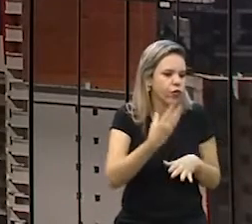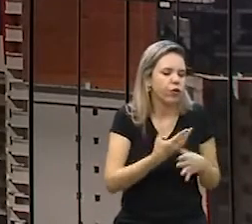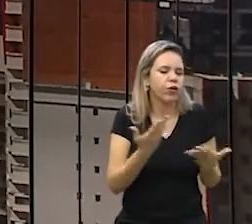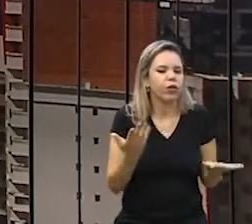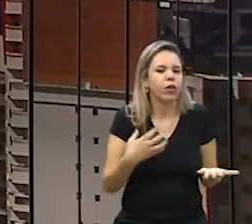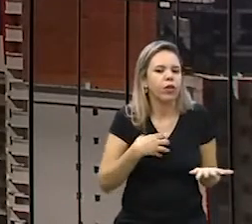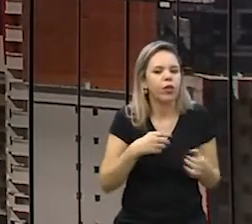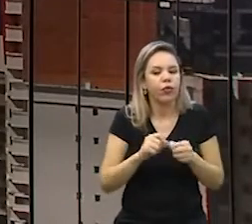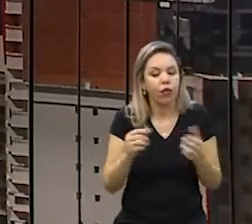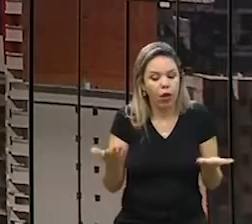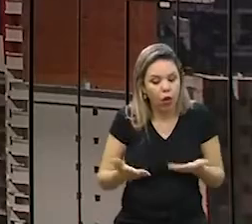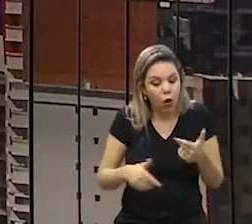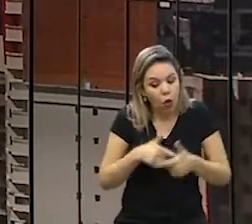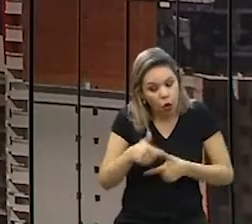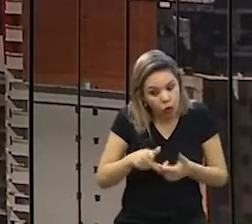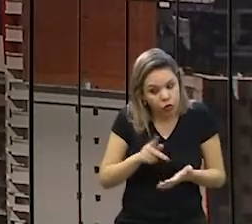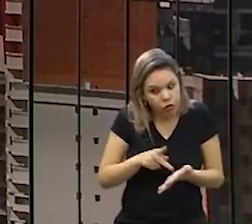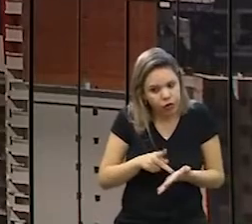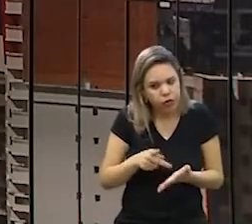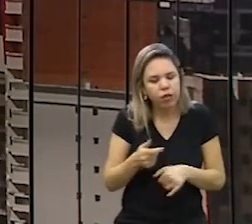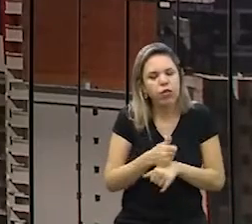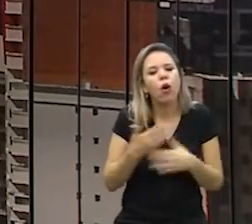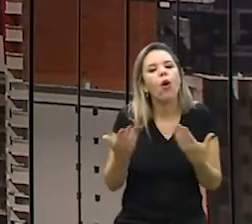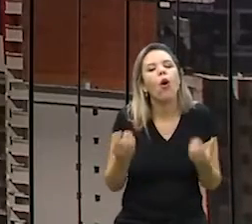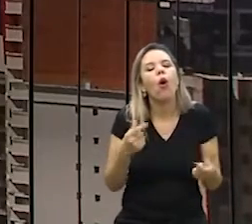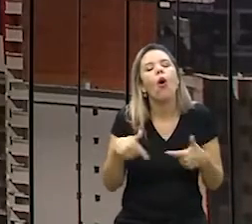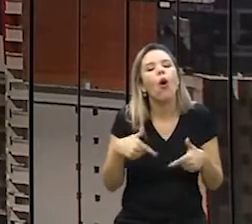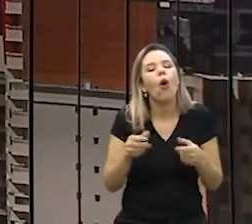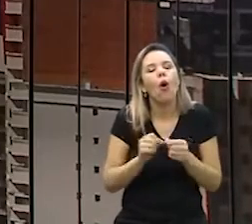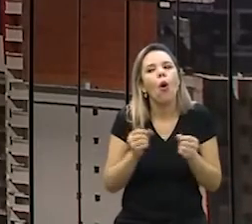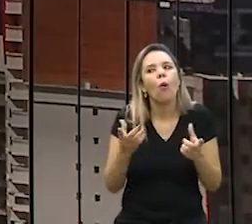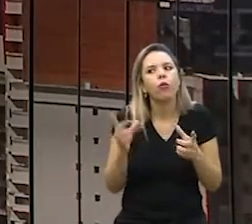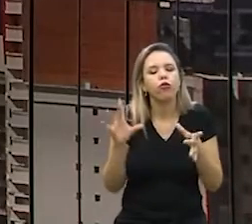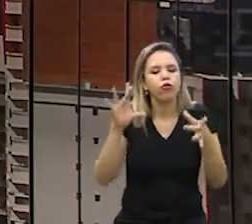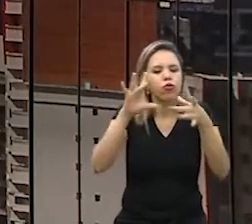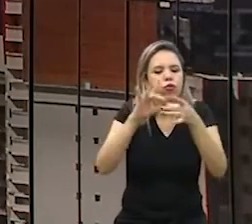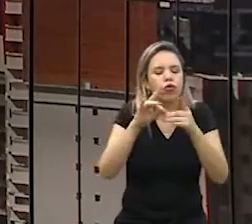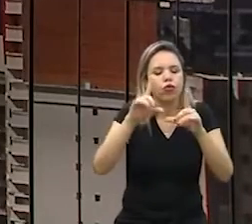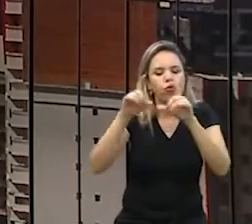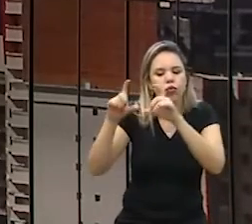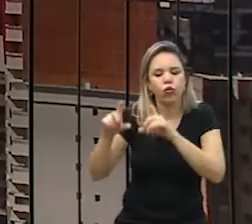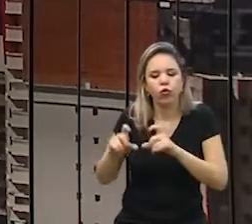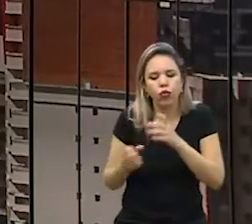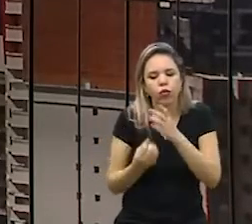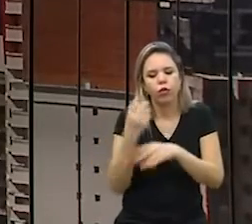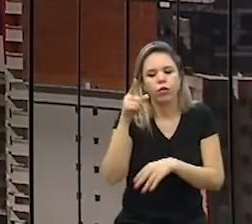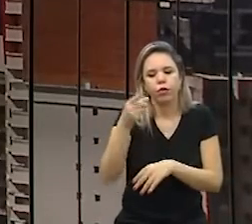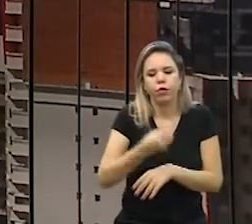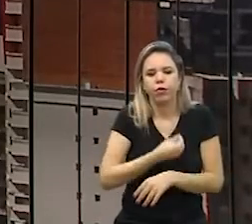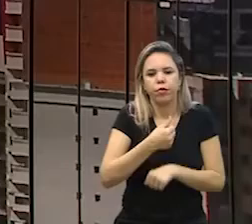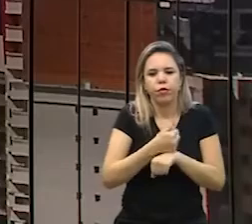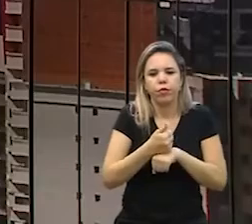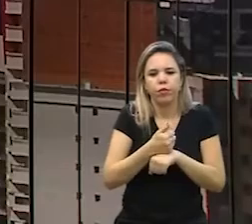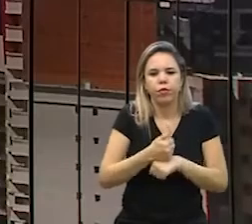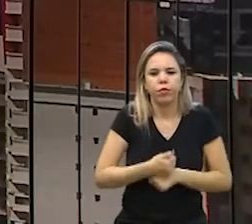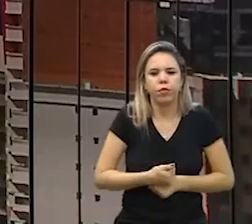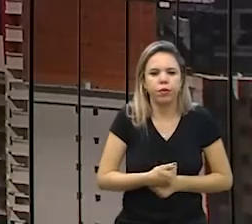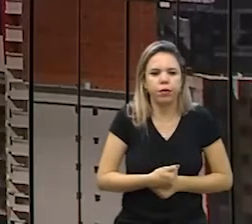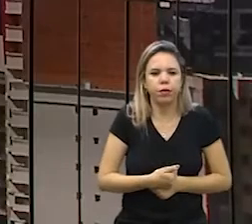que é que você faz hoje na prática? E como é que você juntou isso com a fotografia? Como é que a fotografia surgiu na sua carreira